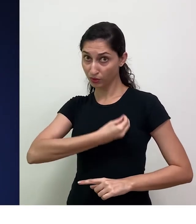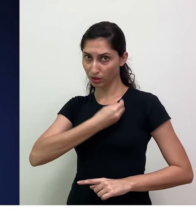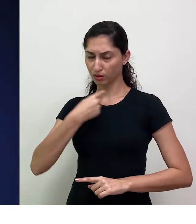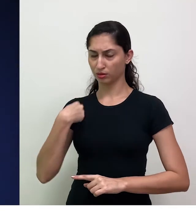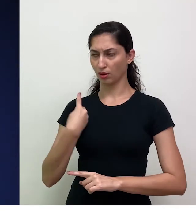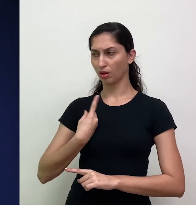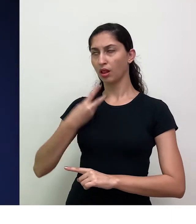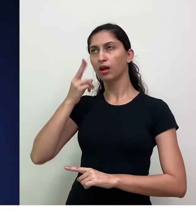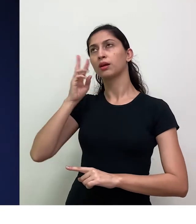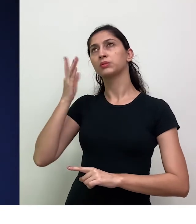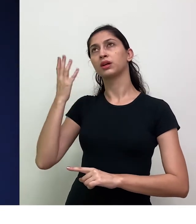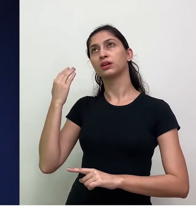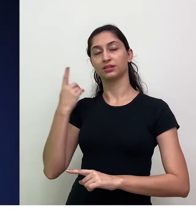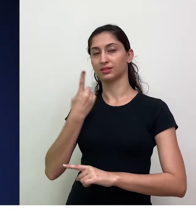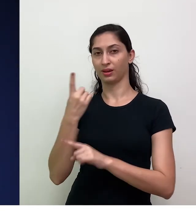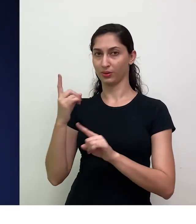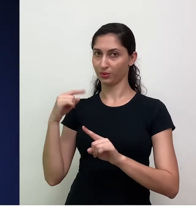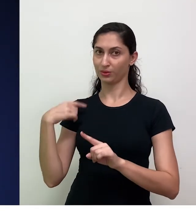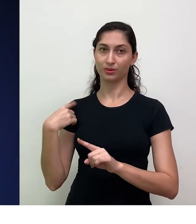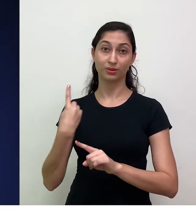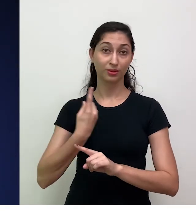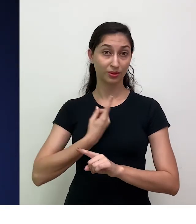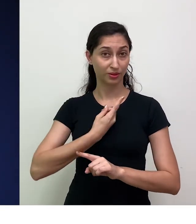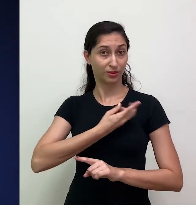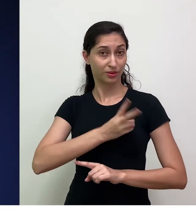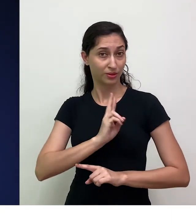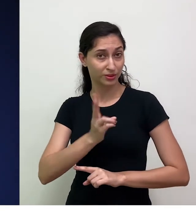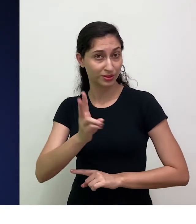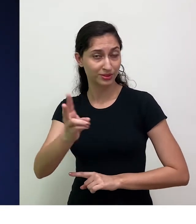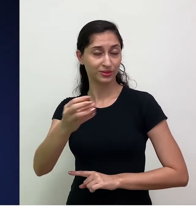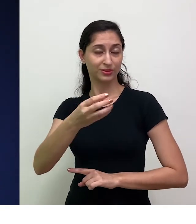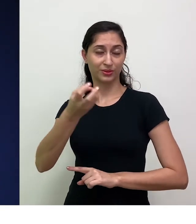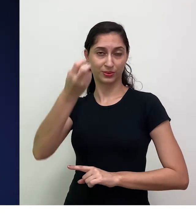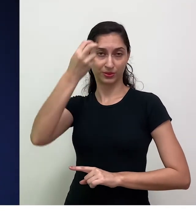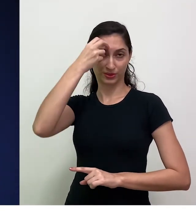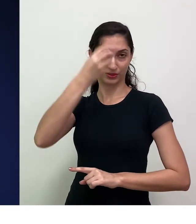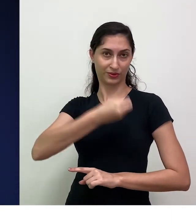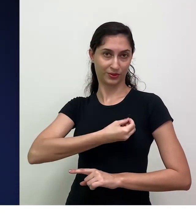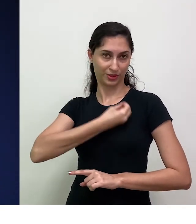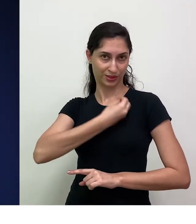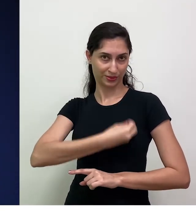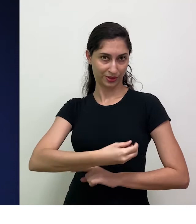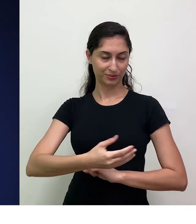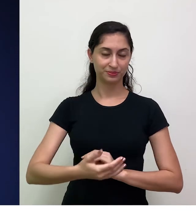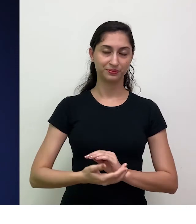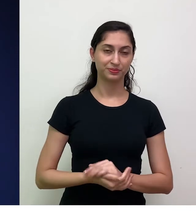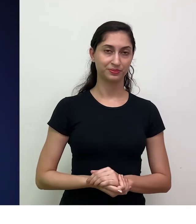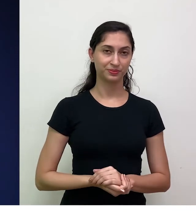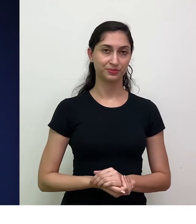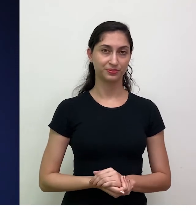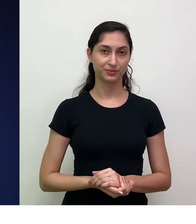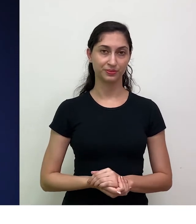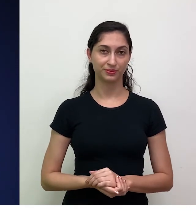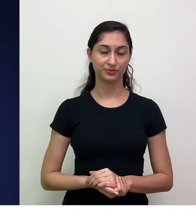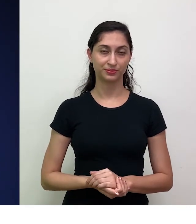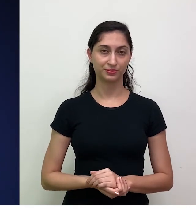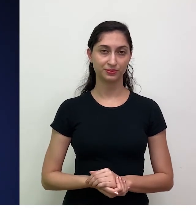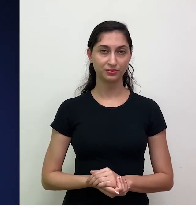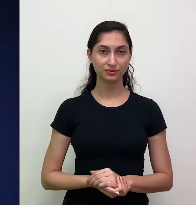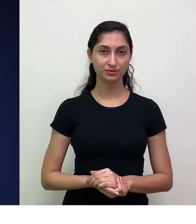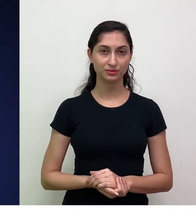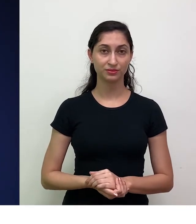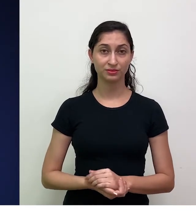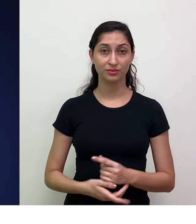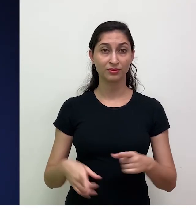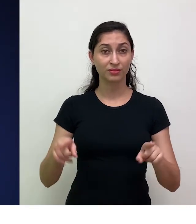resgatando, nós estamos continuando mantendo o nosso cultura, né? E também